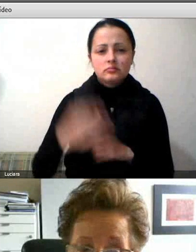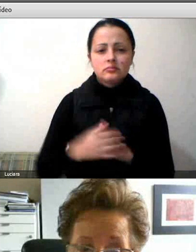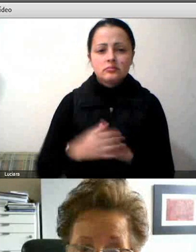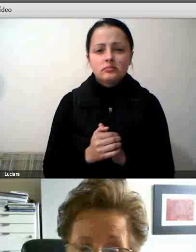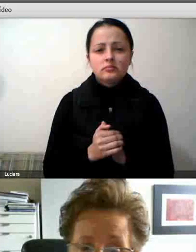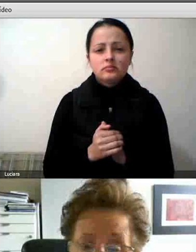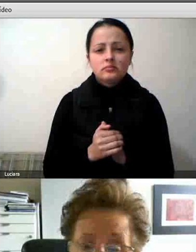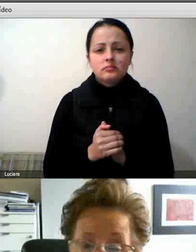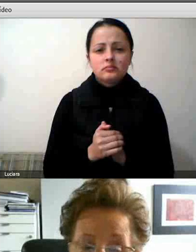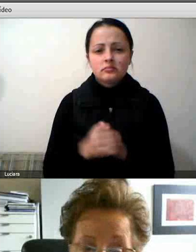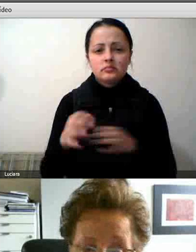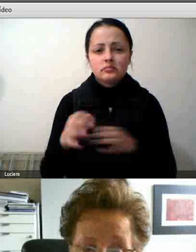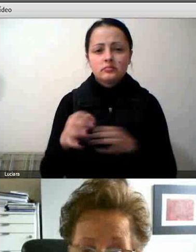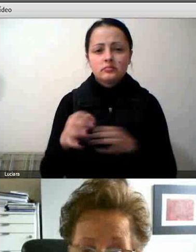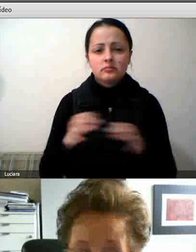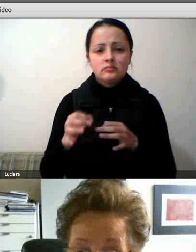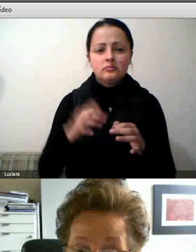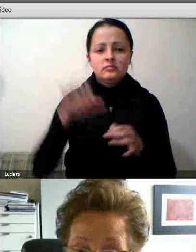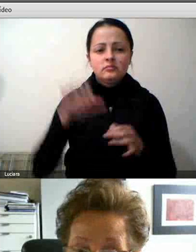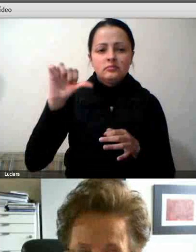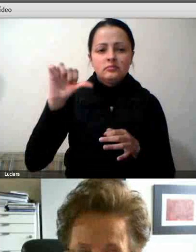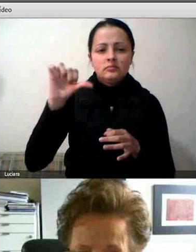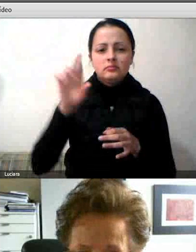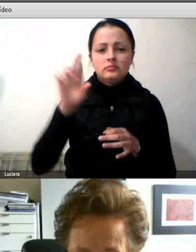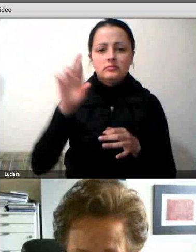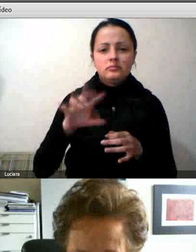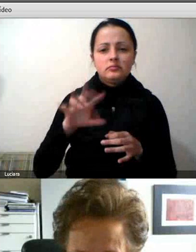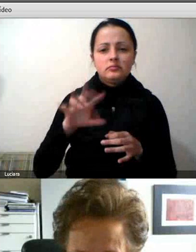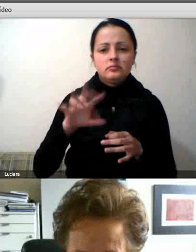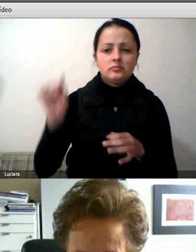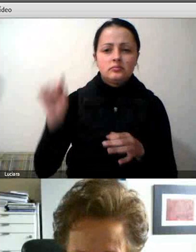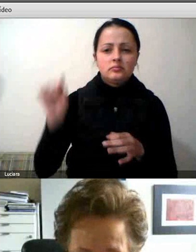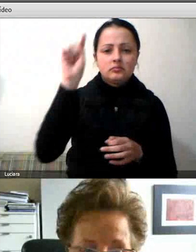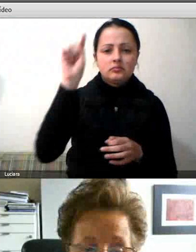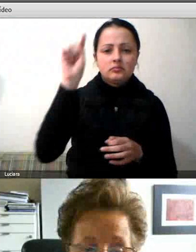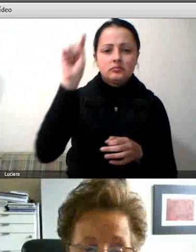e socializar novidades e recursos entre os professores da rede.